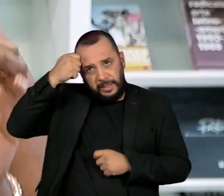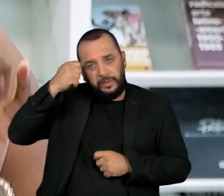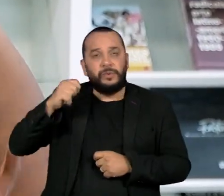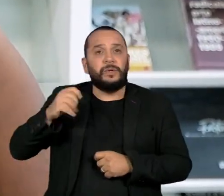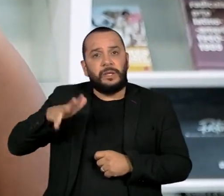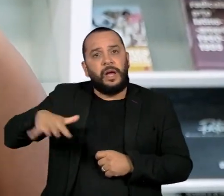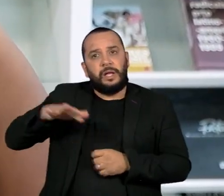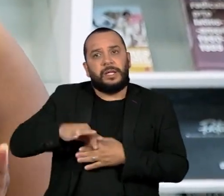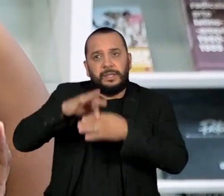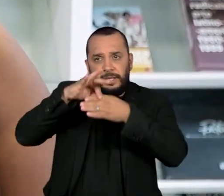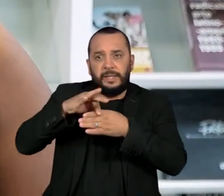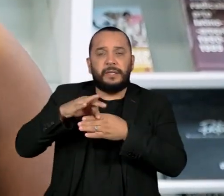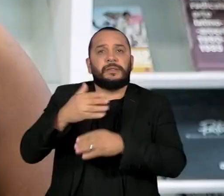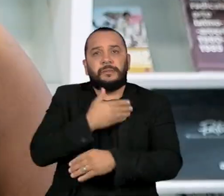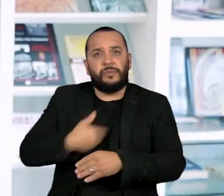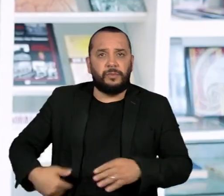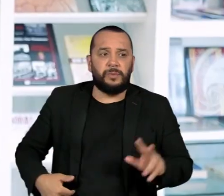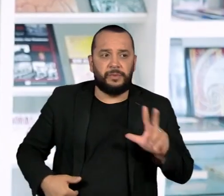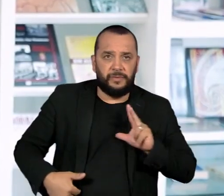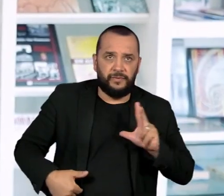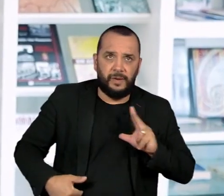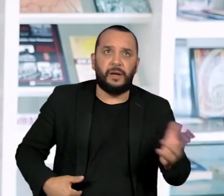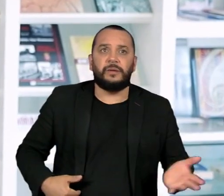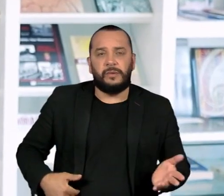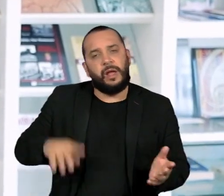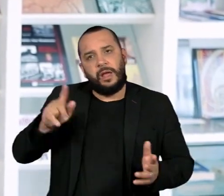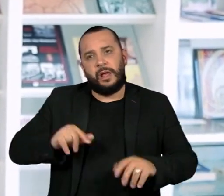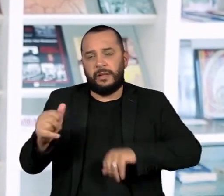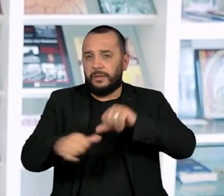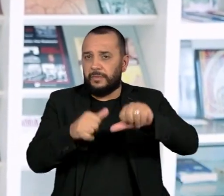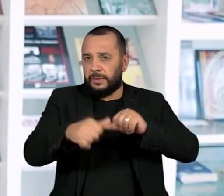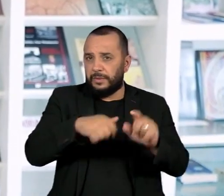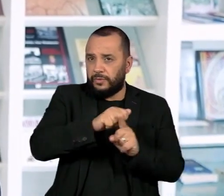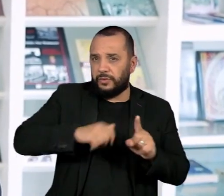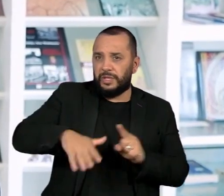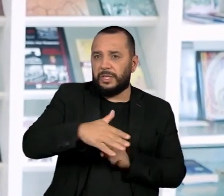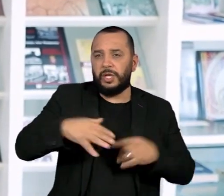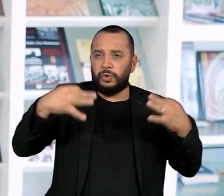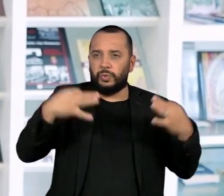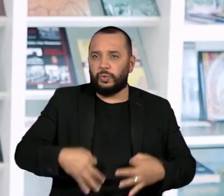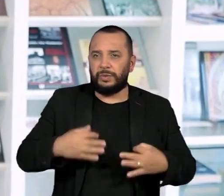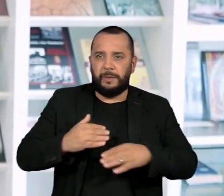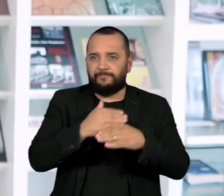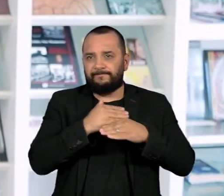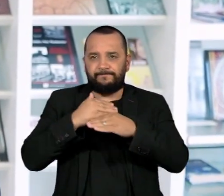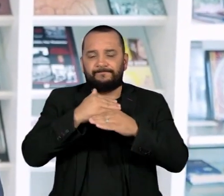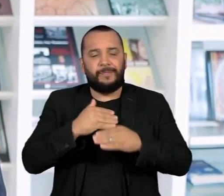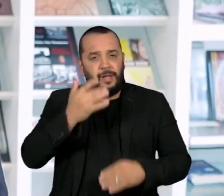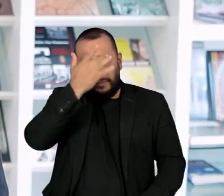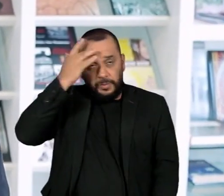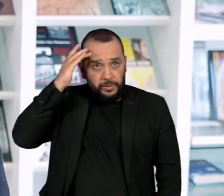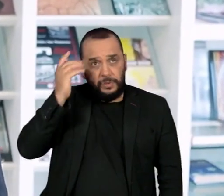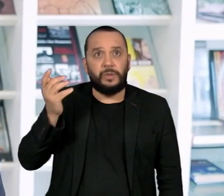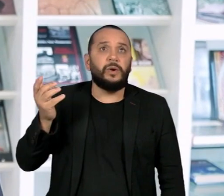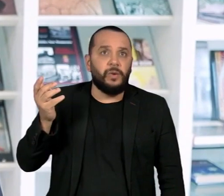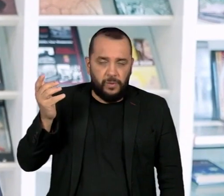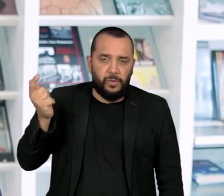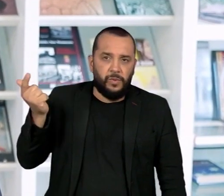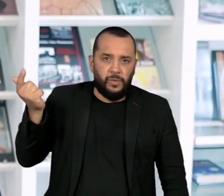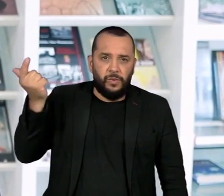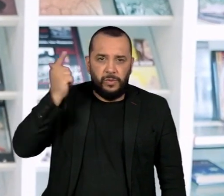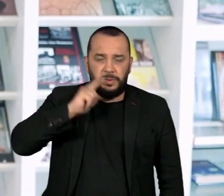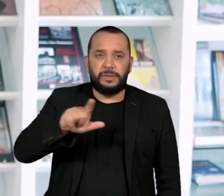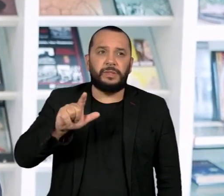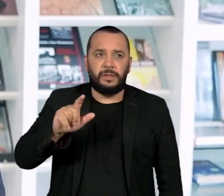liderança, tanto público quanto privado. Será uma transformação de uma sociedade mais justa, uma sociedade onde as pessoas